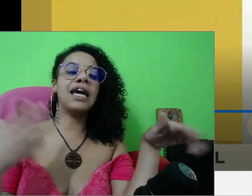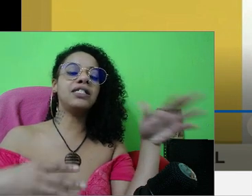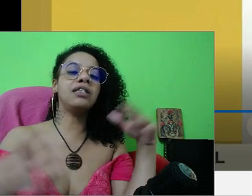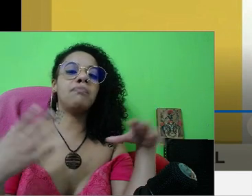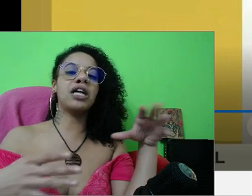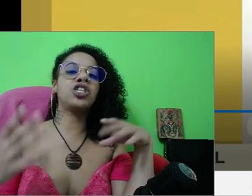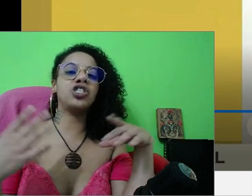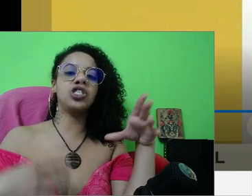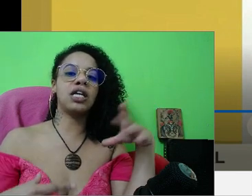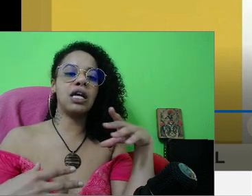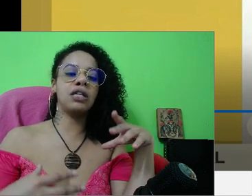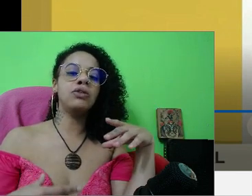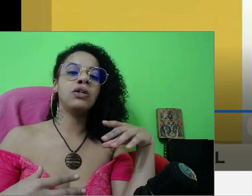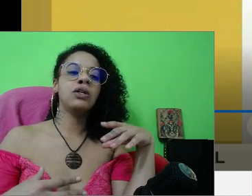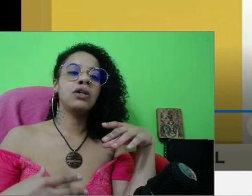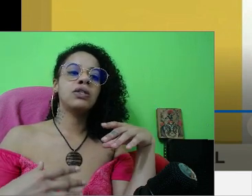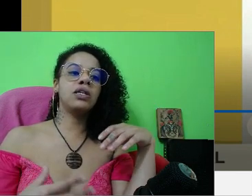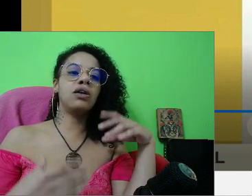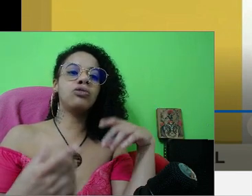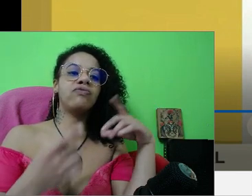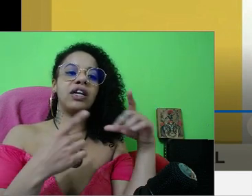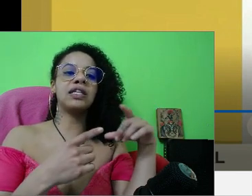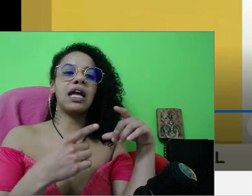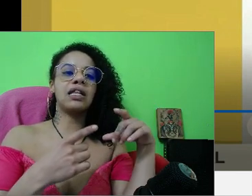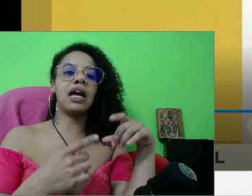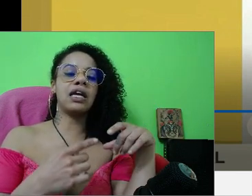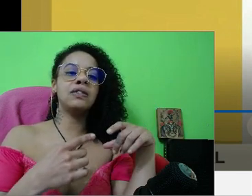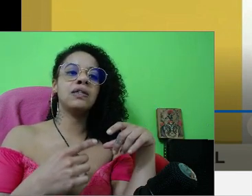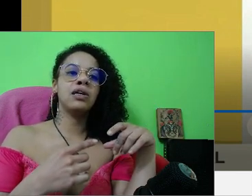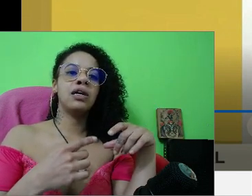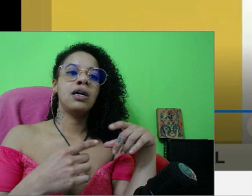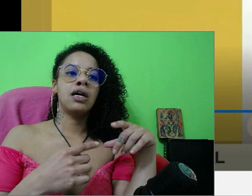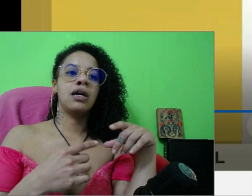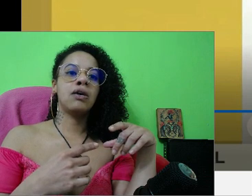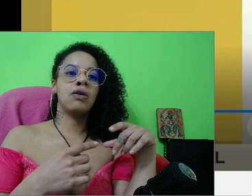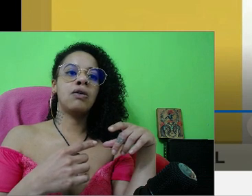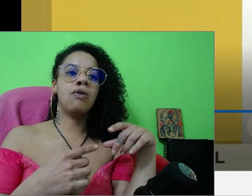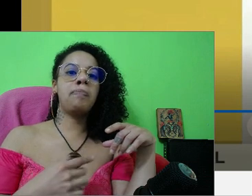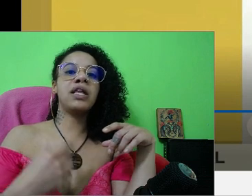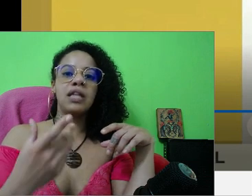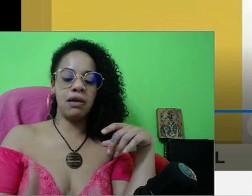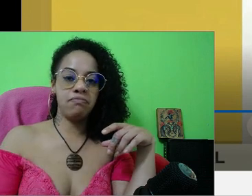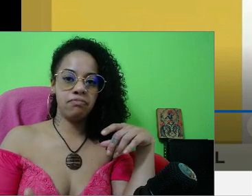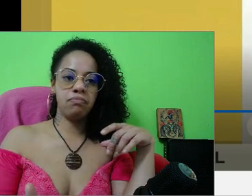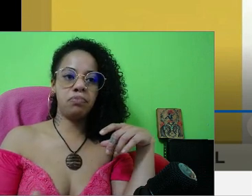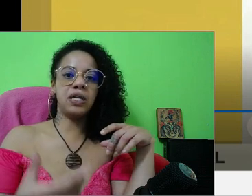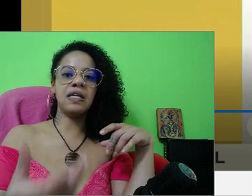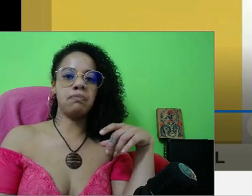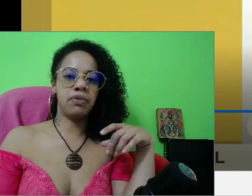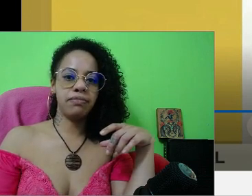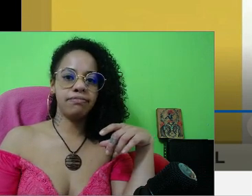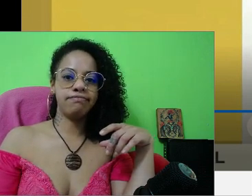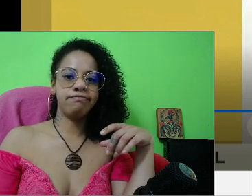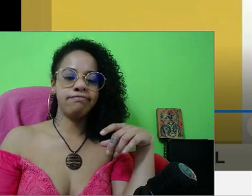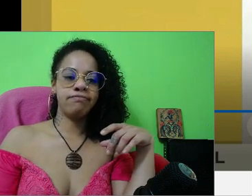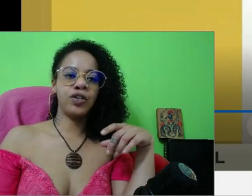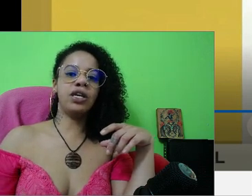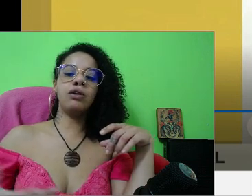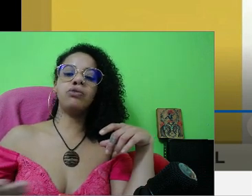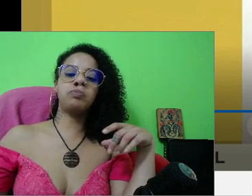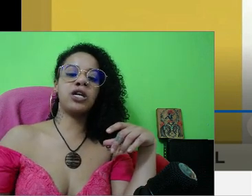esse debate que a gente está tendo se não tivesse lá atrás o PT por exemplo